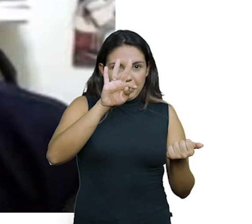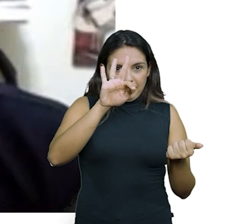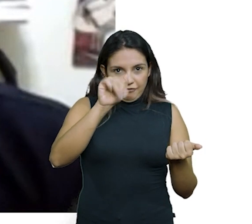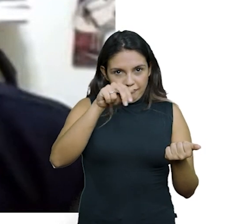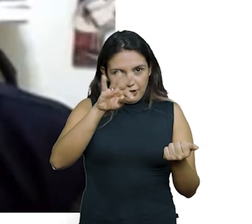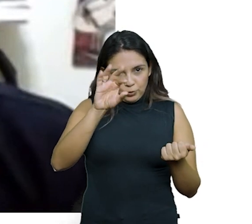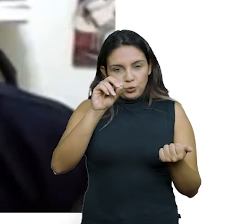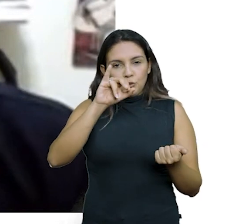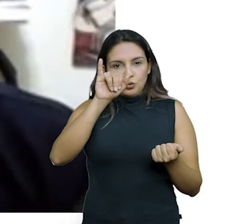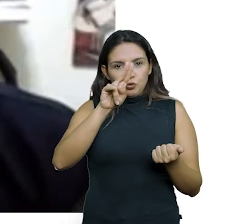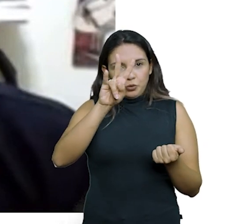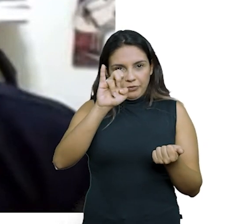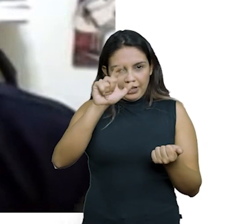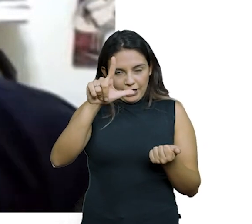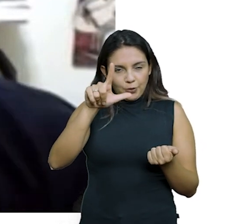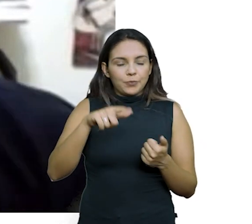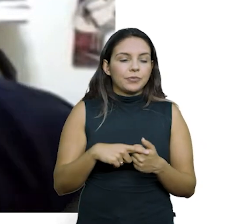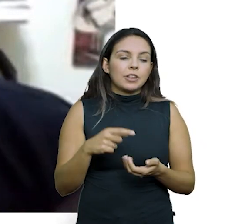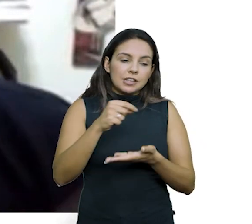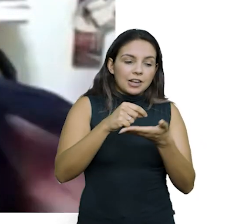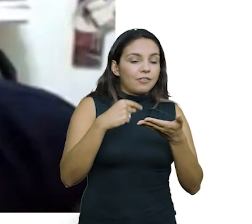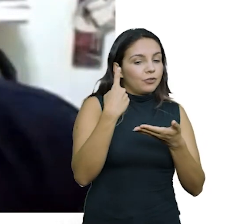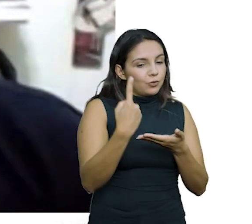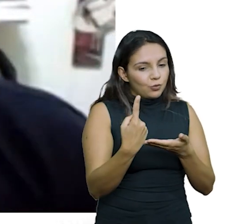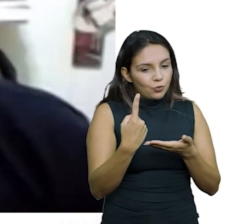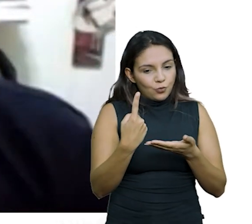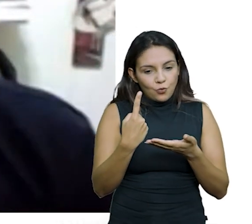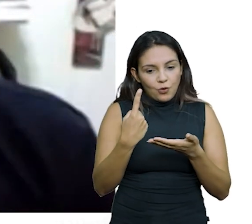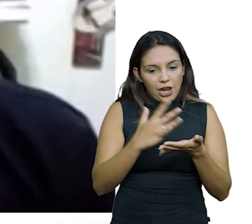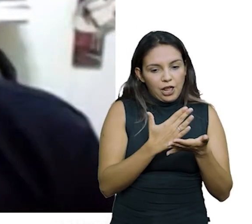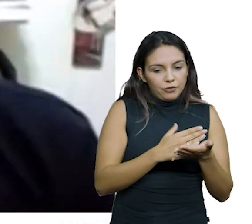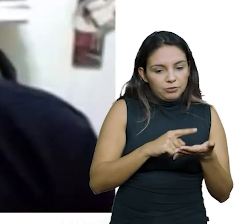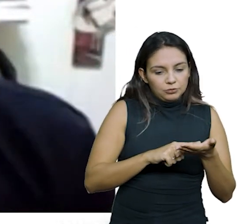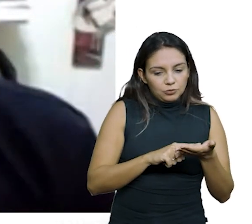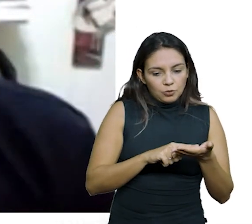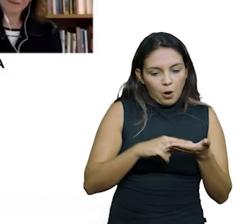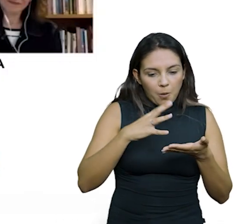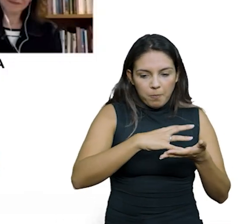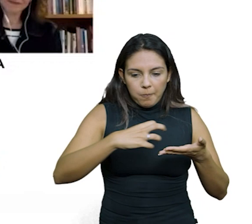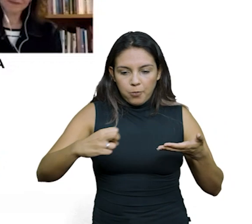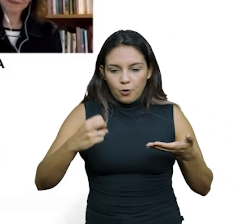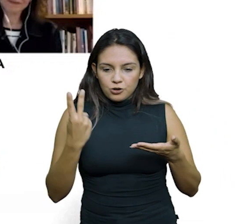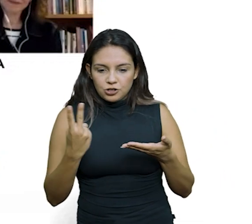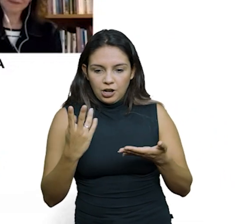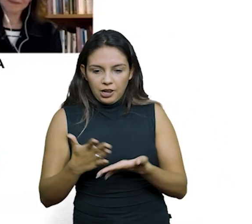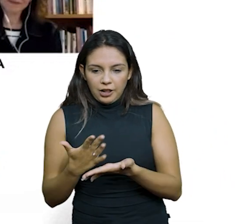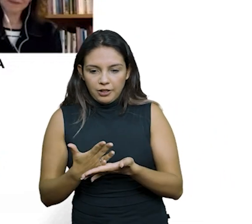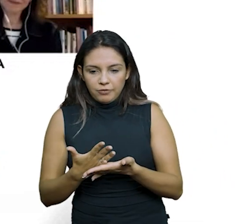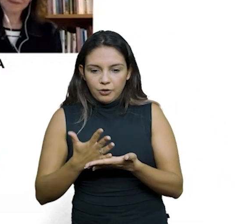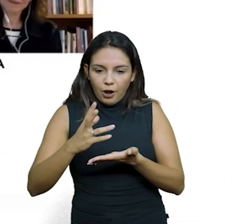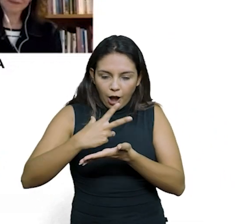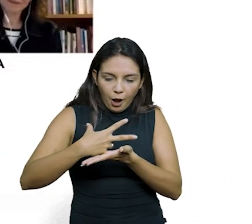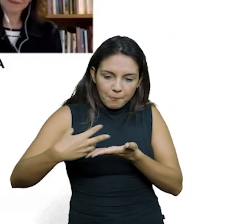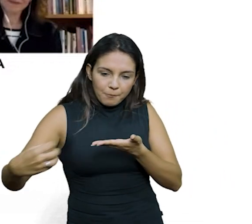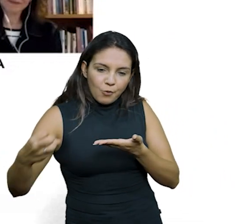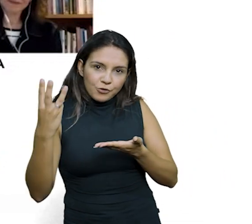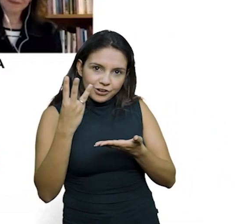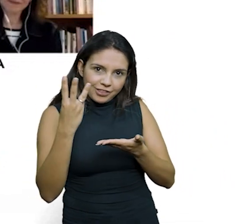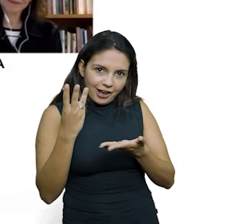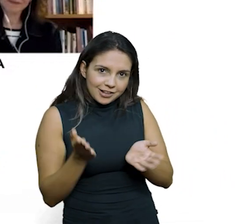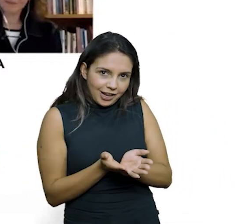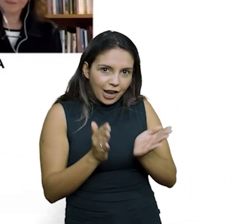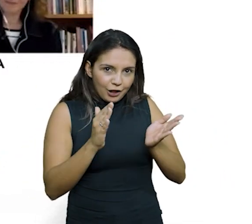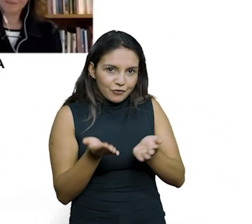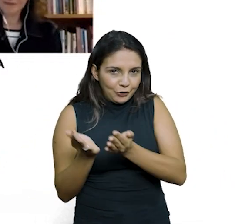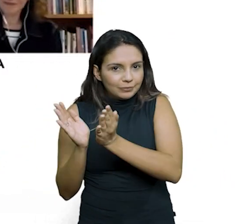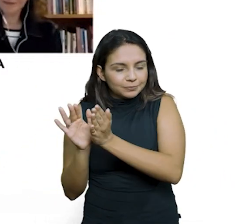prontinho. E é aquela coisa, né? Você escreve um puxa o outro. Então são 3 livros, uma trilogia infanto-juvenil, uma